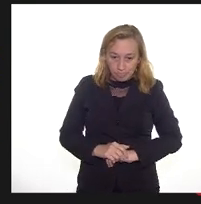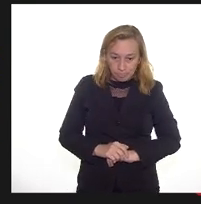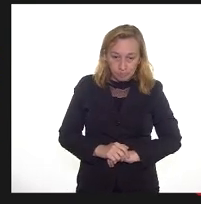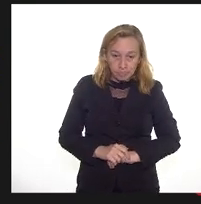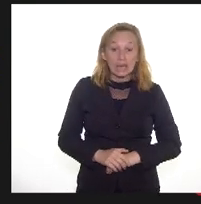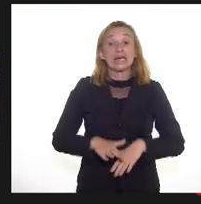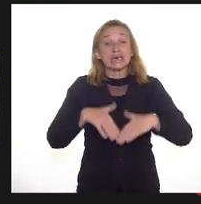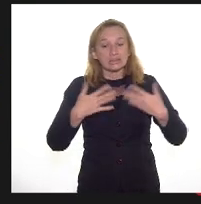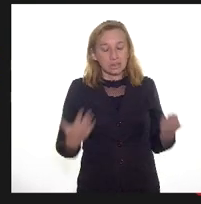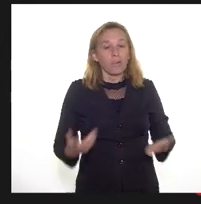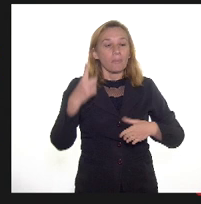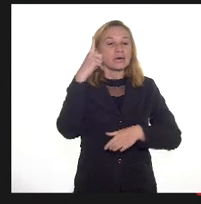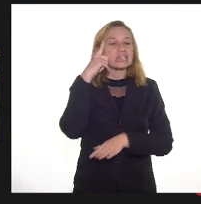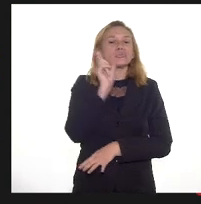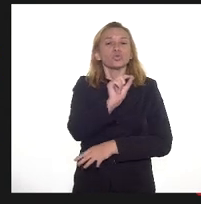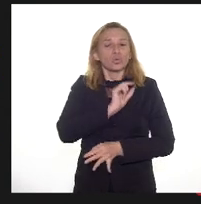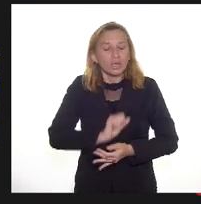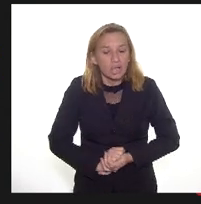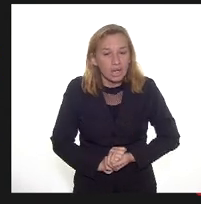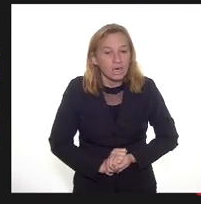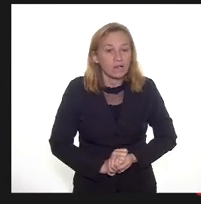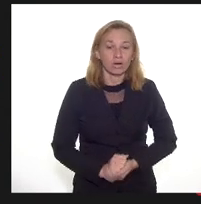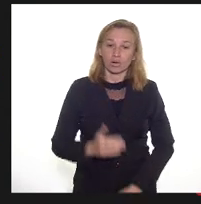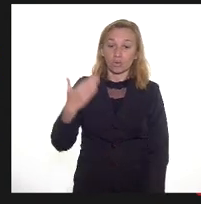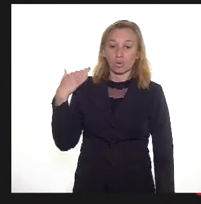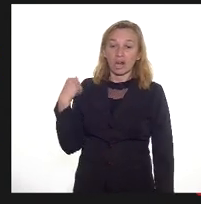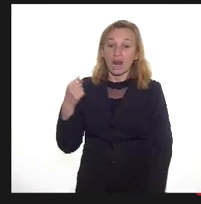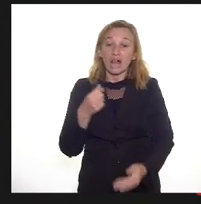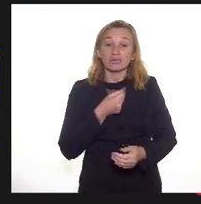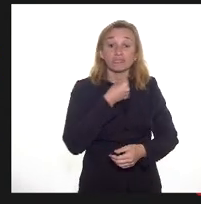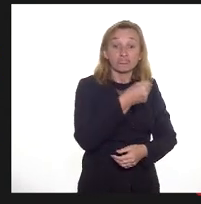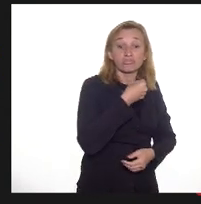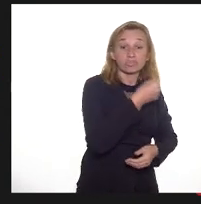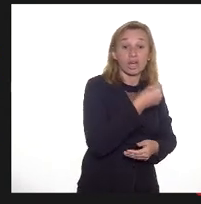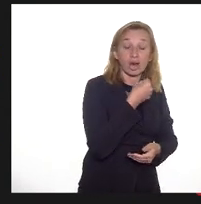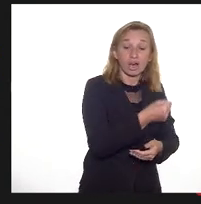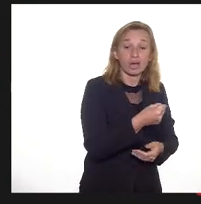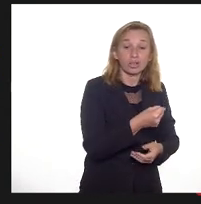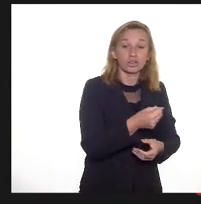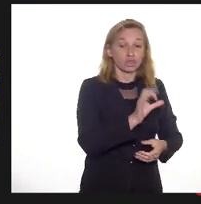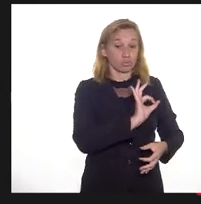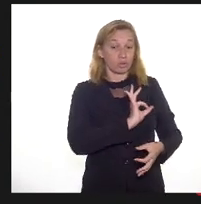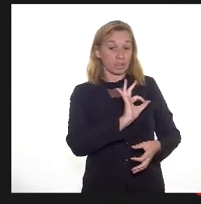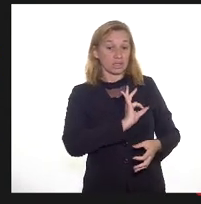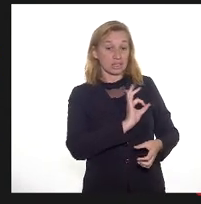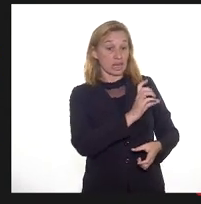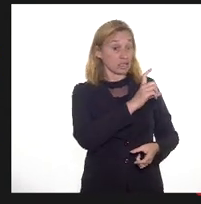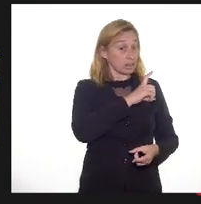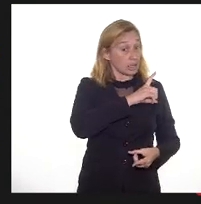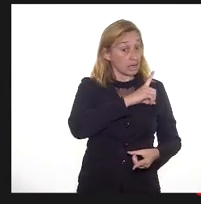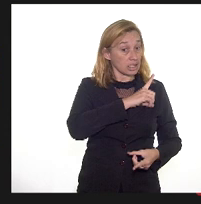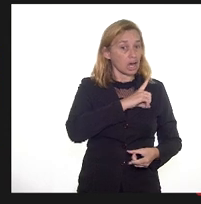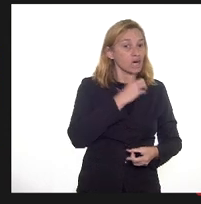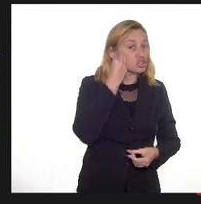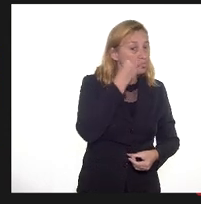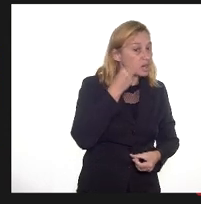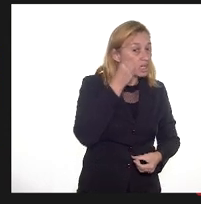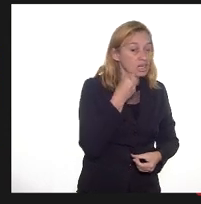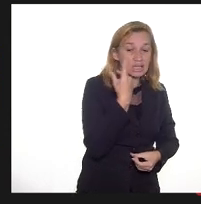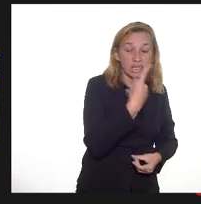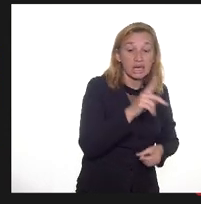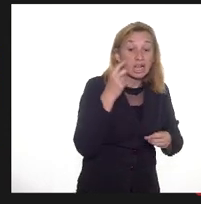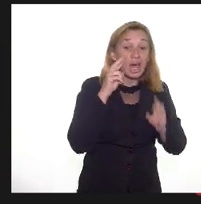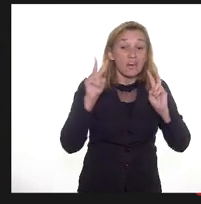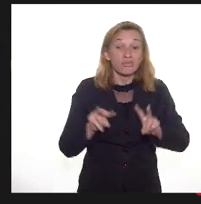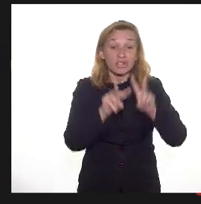Optamos, então, por um lado, entrevistar os policiais dessas delegacias sobre a sua experiência, a sua